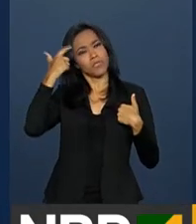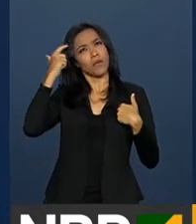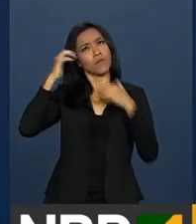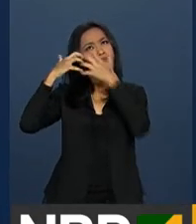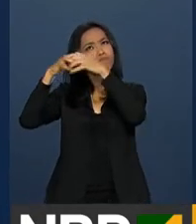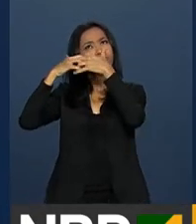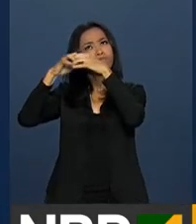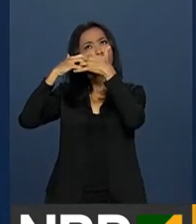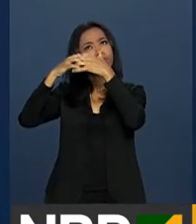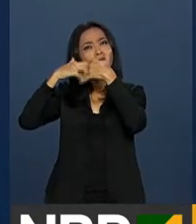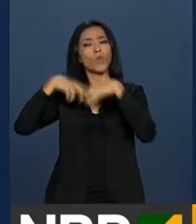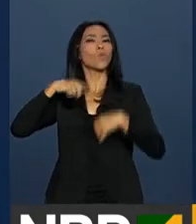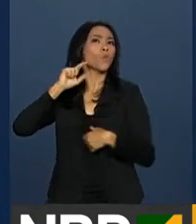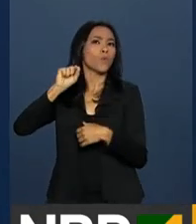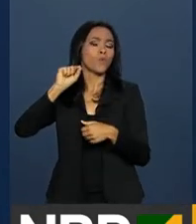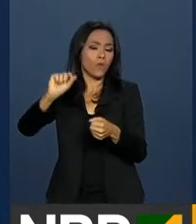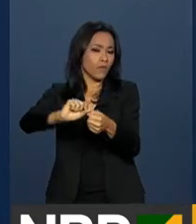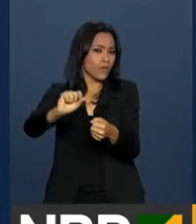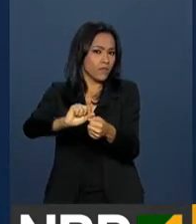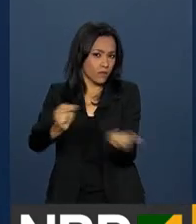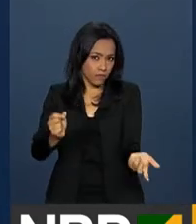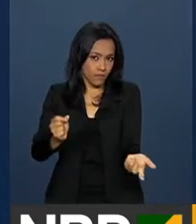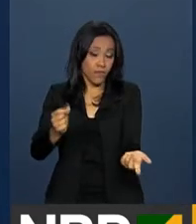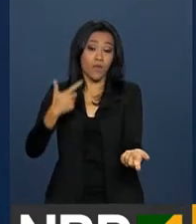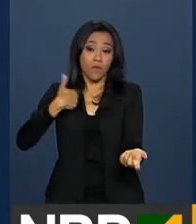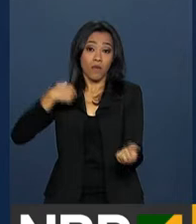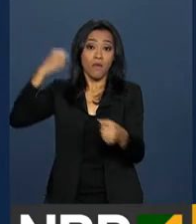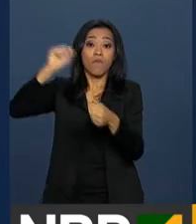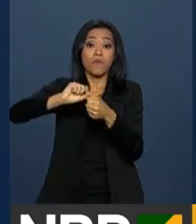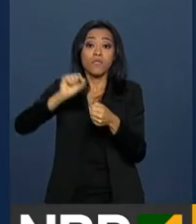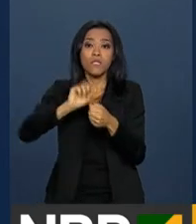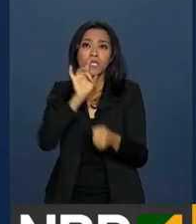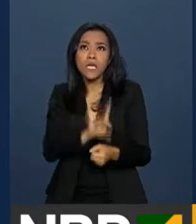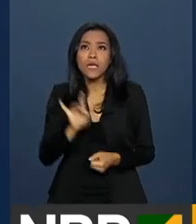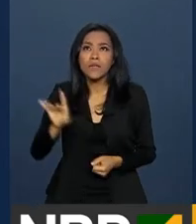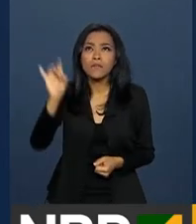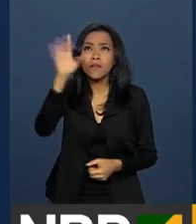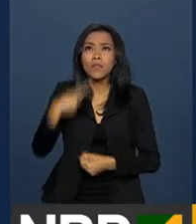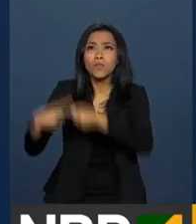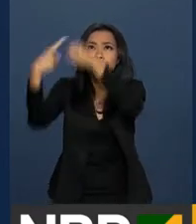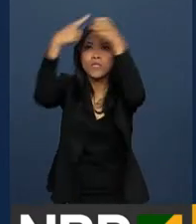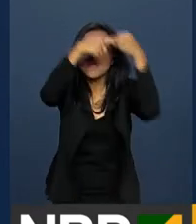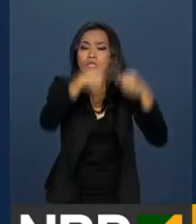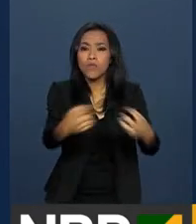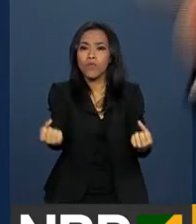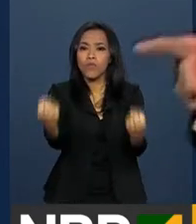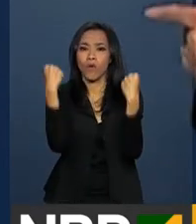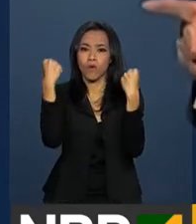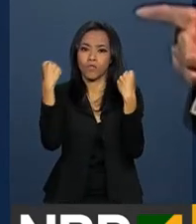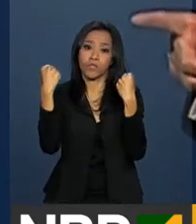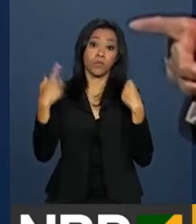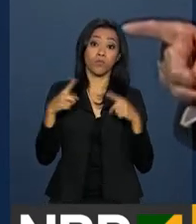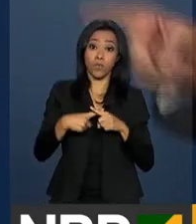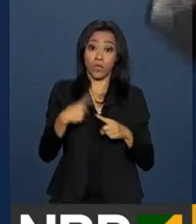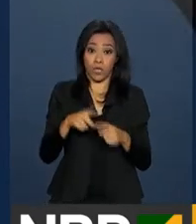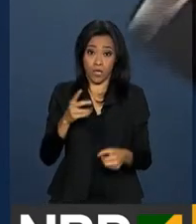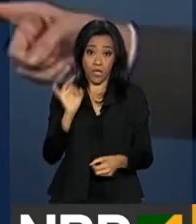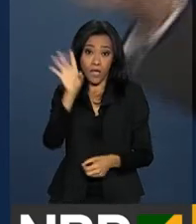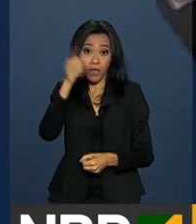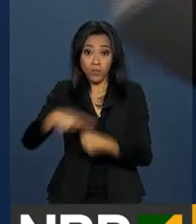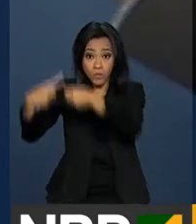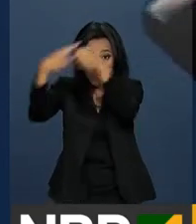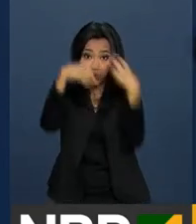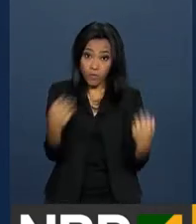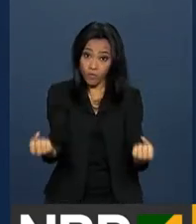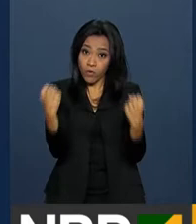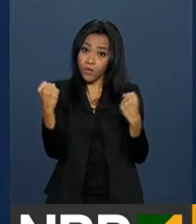que eu devo fazer? Eu devo fazer do município brasileiro um município forte. Porque sendo forte o município, será